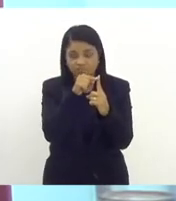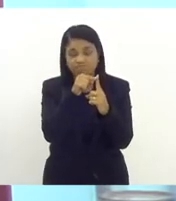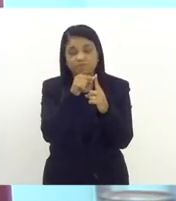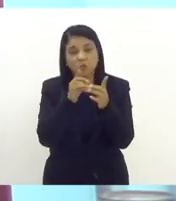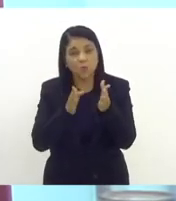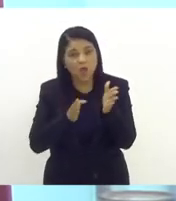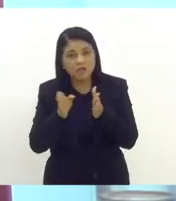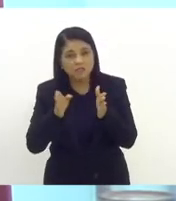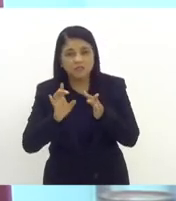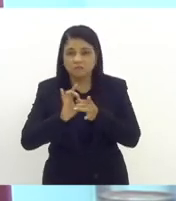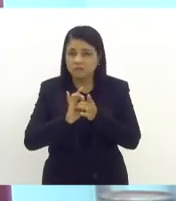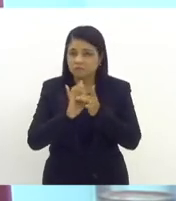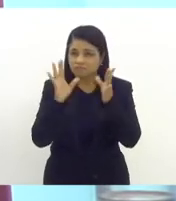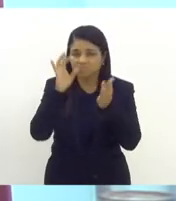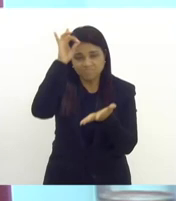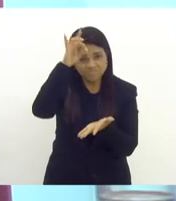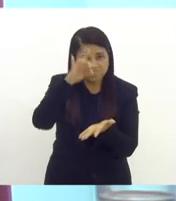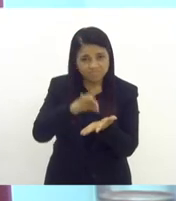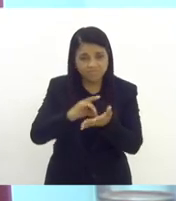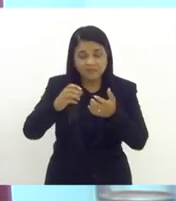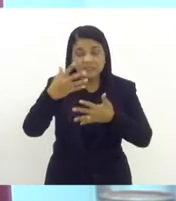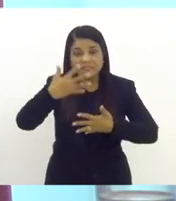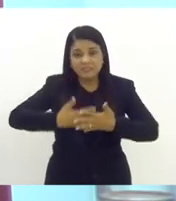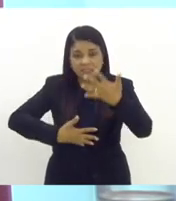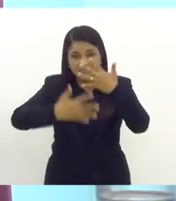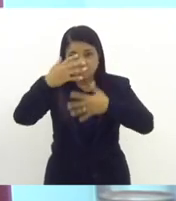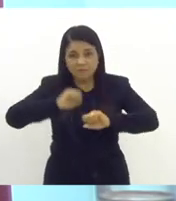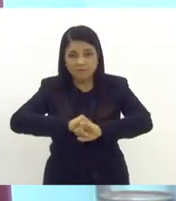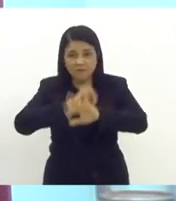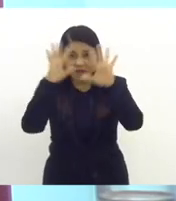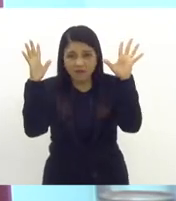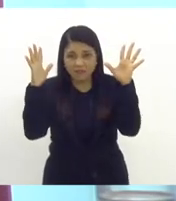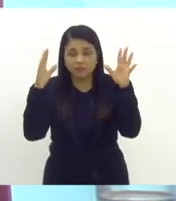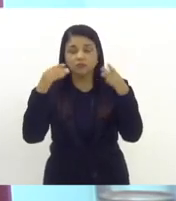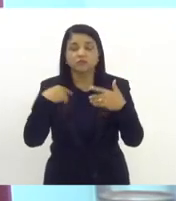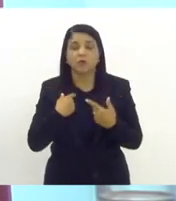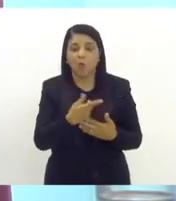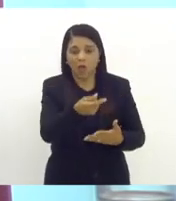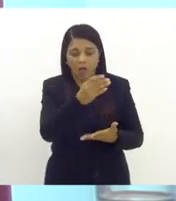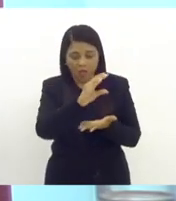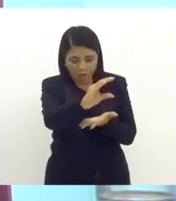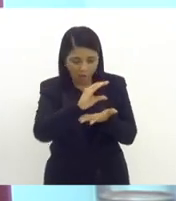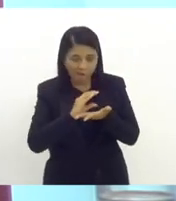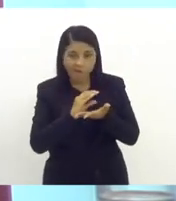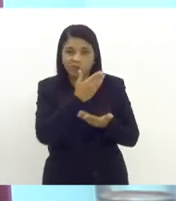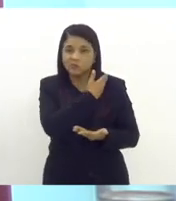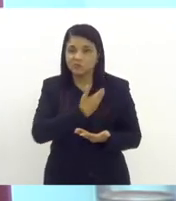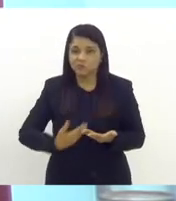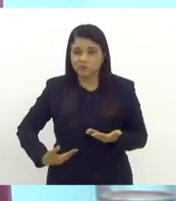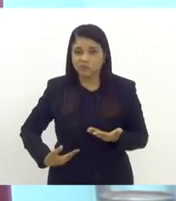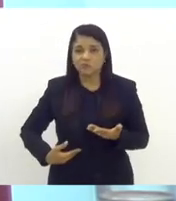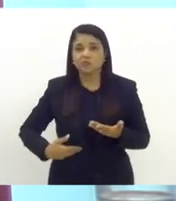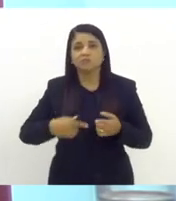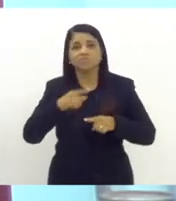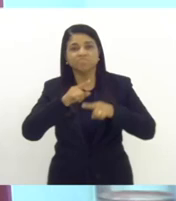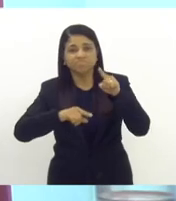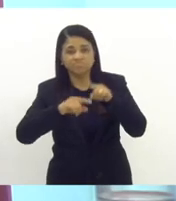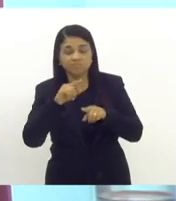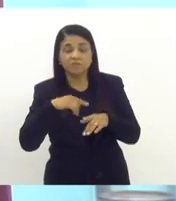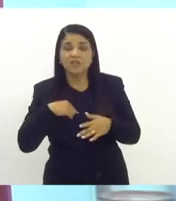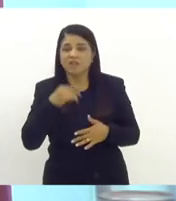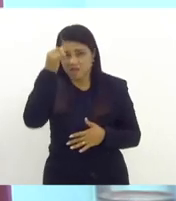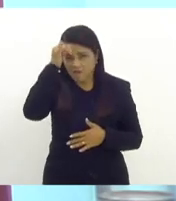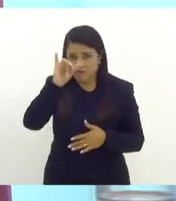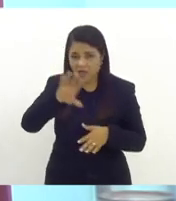legítimo democrático e transparente aos recursos públicos conta com mecanismos eficazes para de